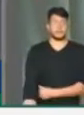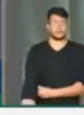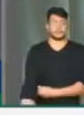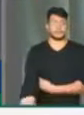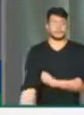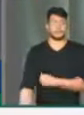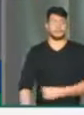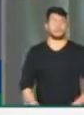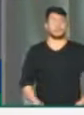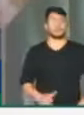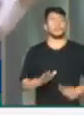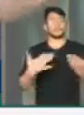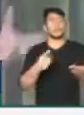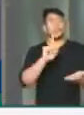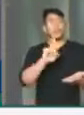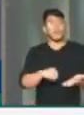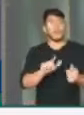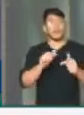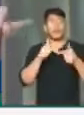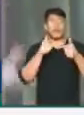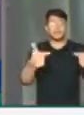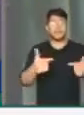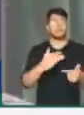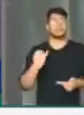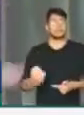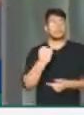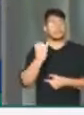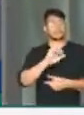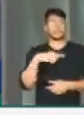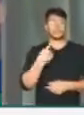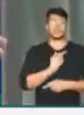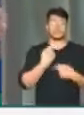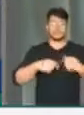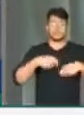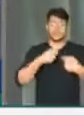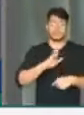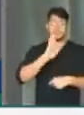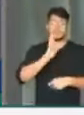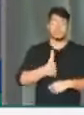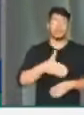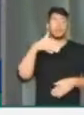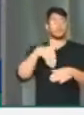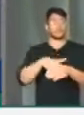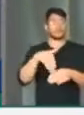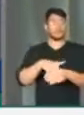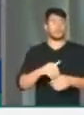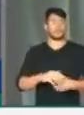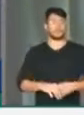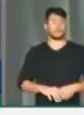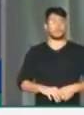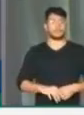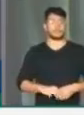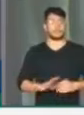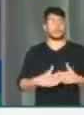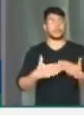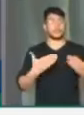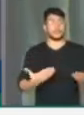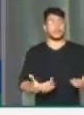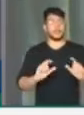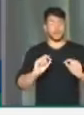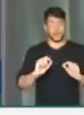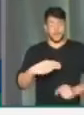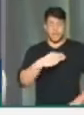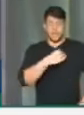de curtíssimo prazo e há muitos projetos aqui para votarmos nessa orientação e com esse objetivo. Esse ministro Paulo